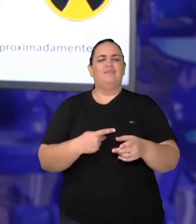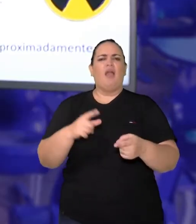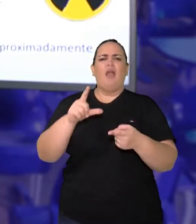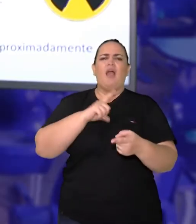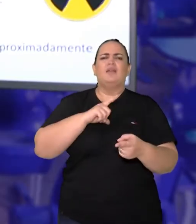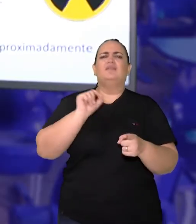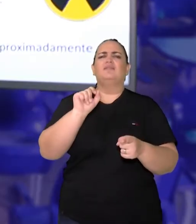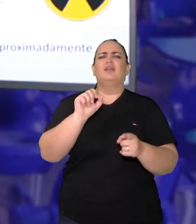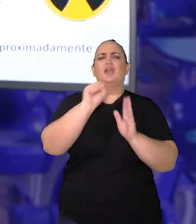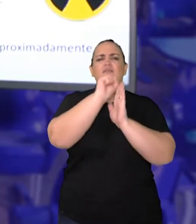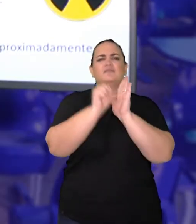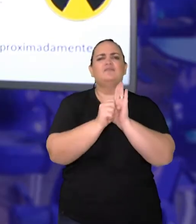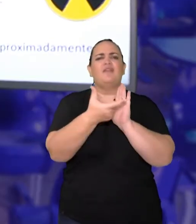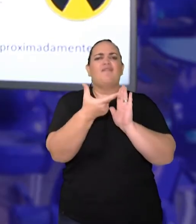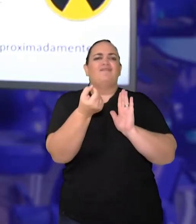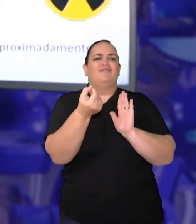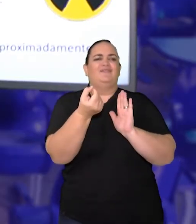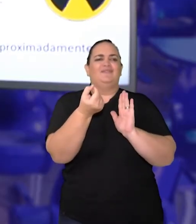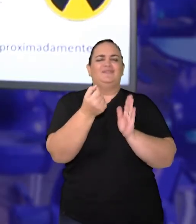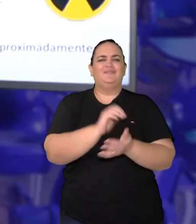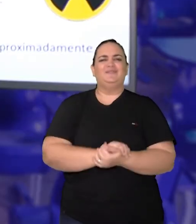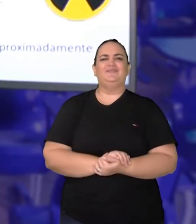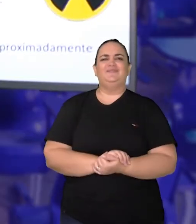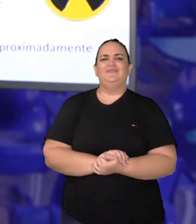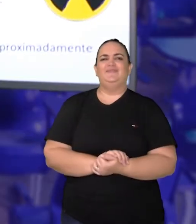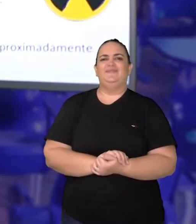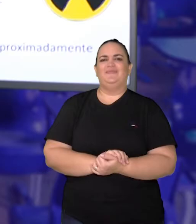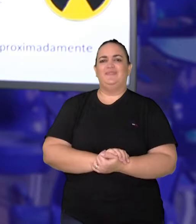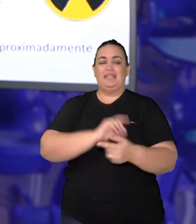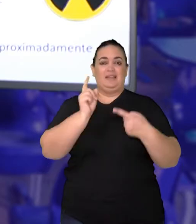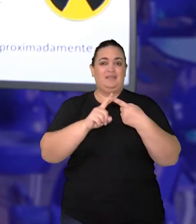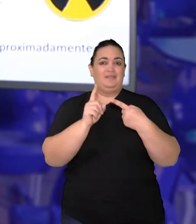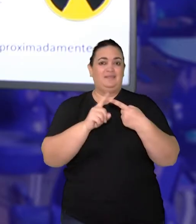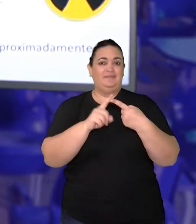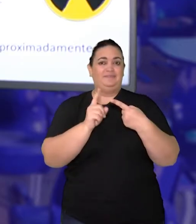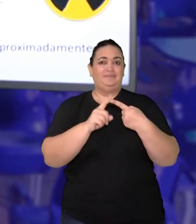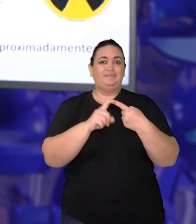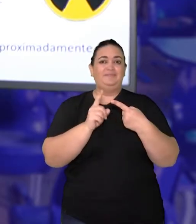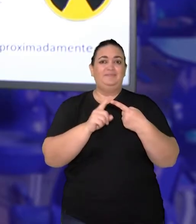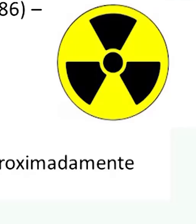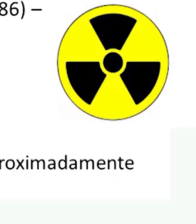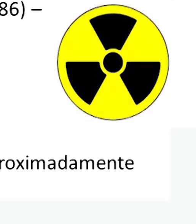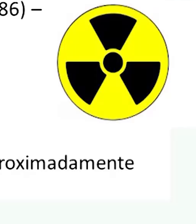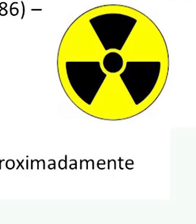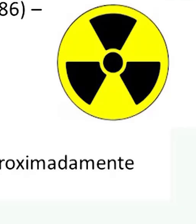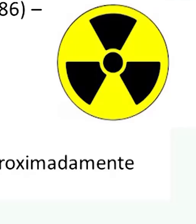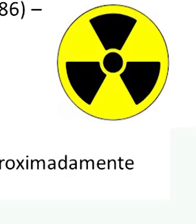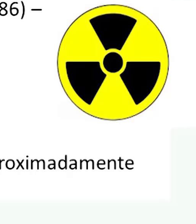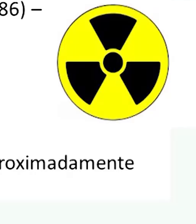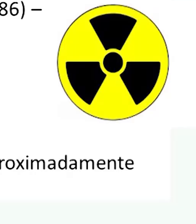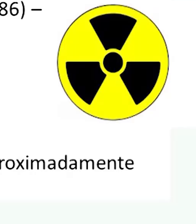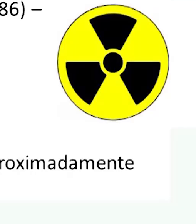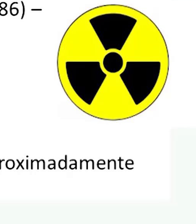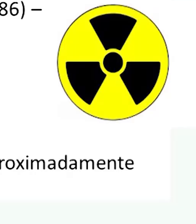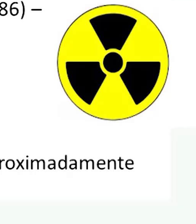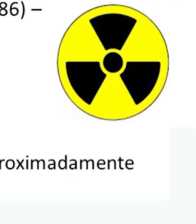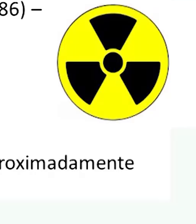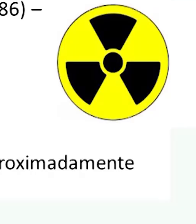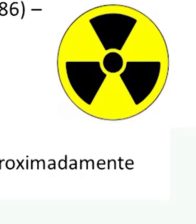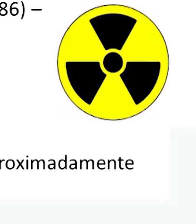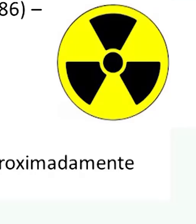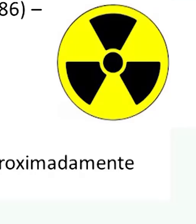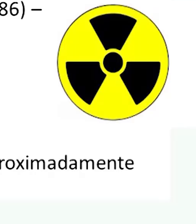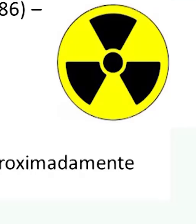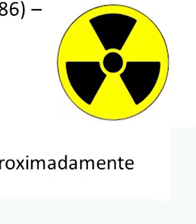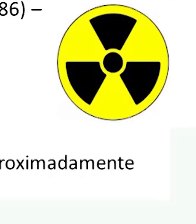eles aconteceram ao longo do século XX e foram os seguintes. O primeiro, as bombas atômicas de